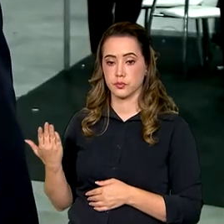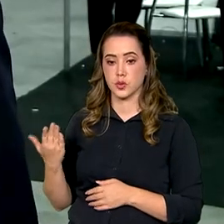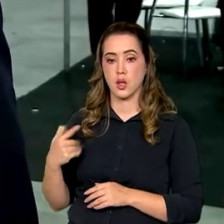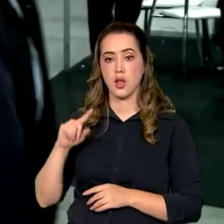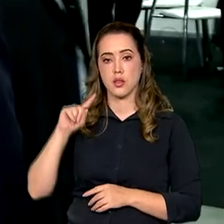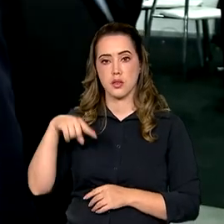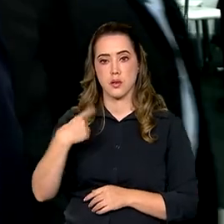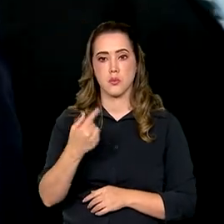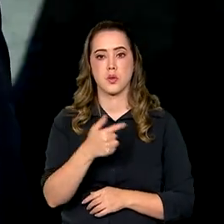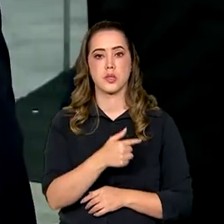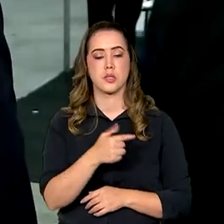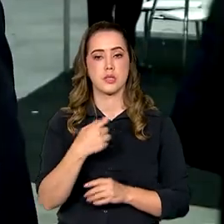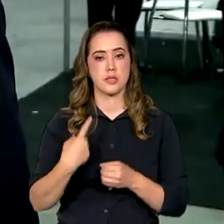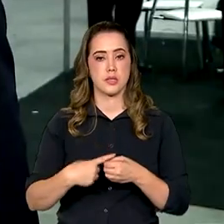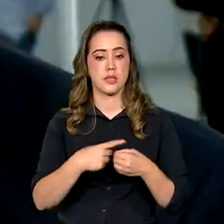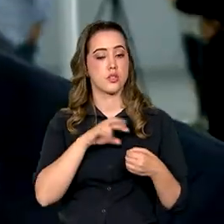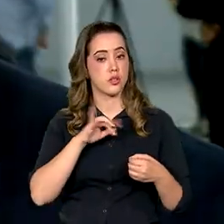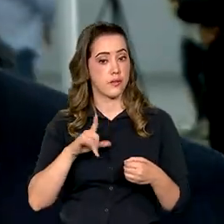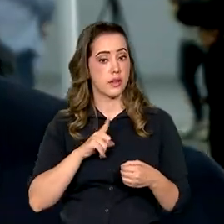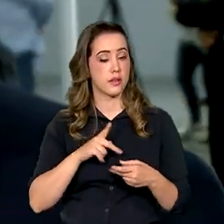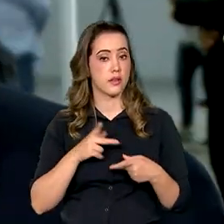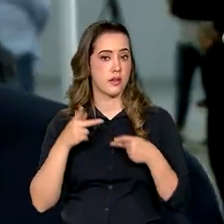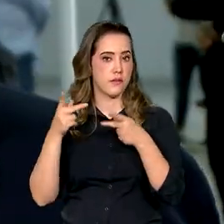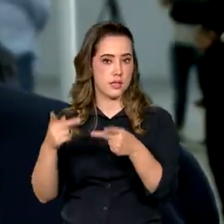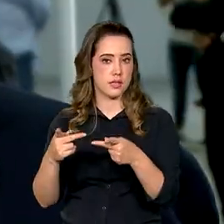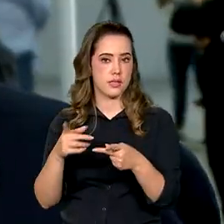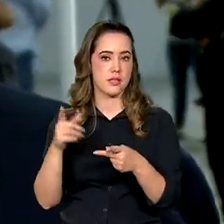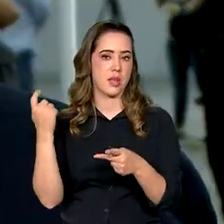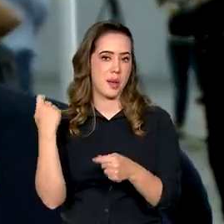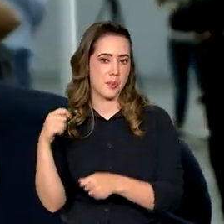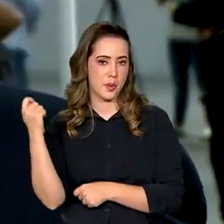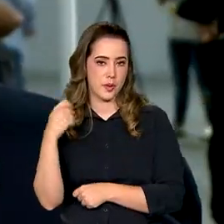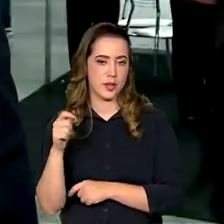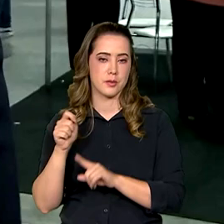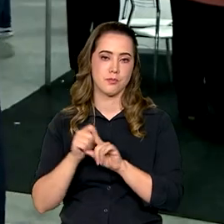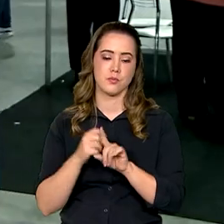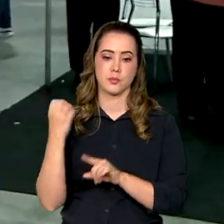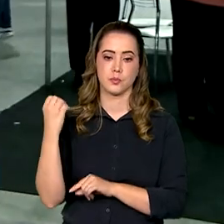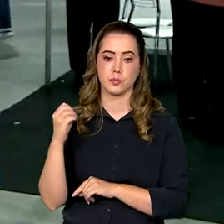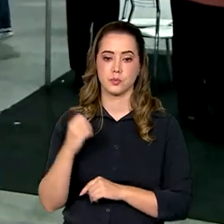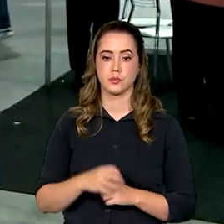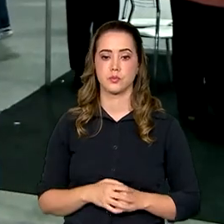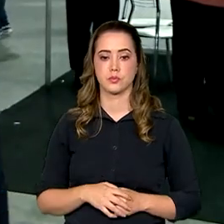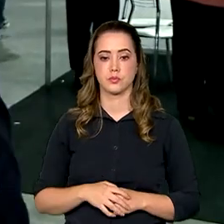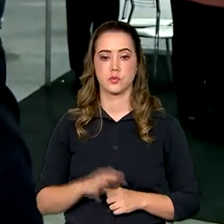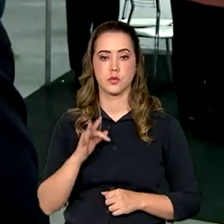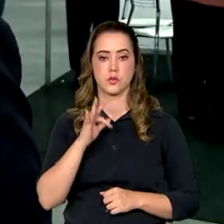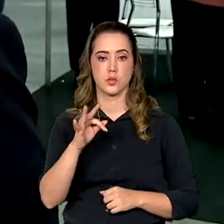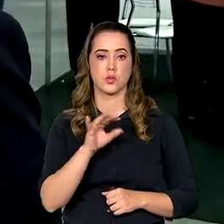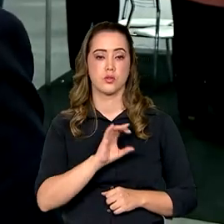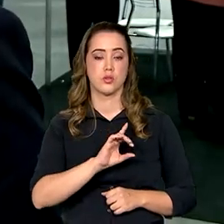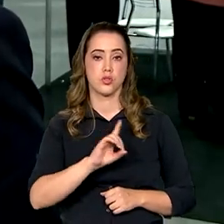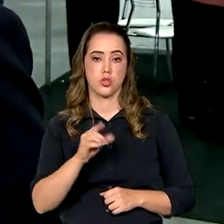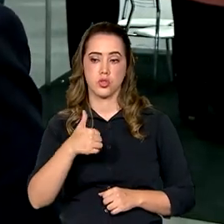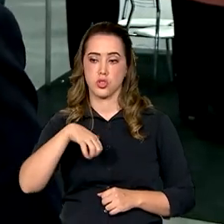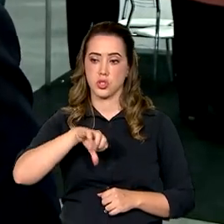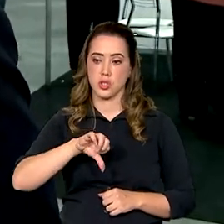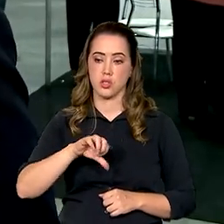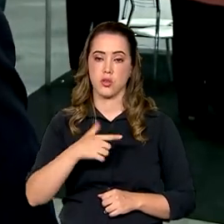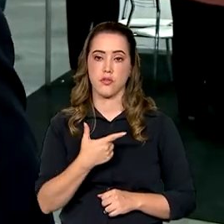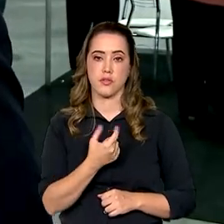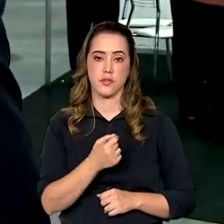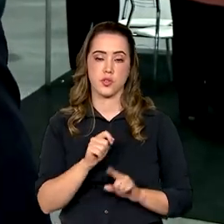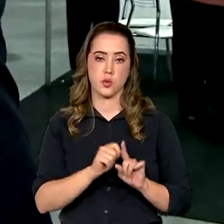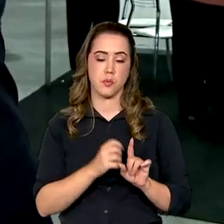próxima cidade a receber o evento será Porto Alegre, em outubro. Faremos agora a próxima, no dia 19 e 20 de